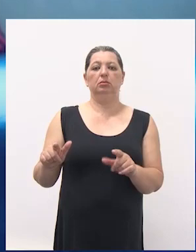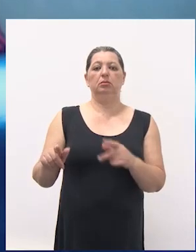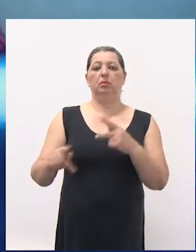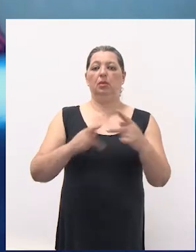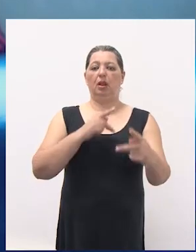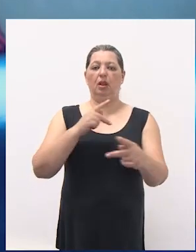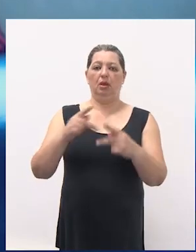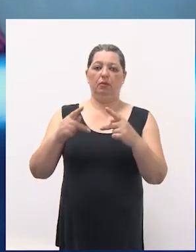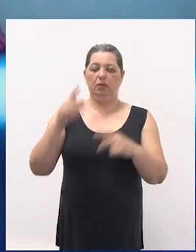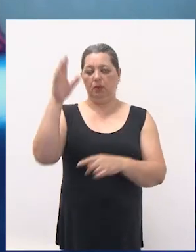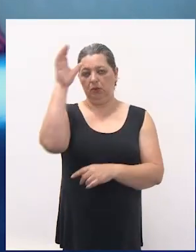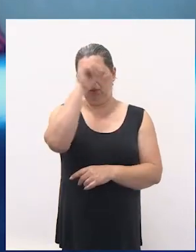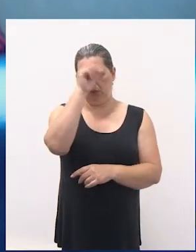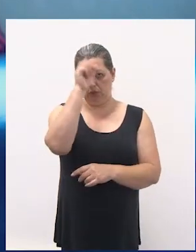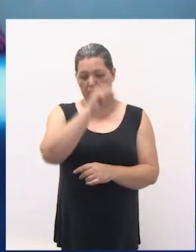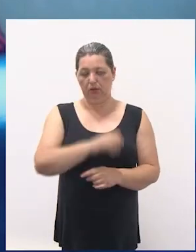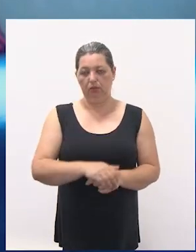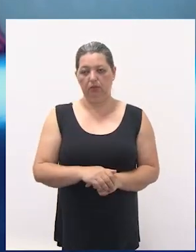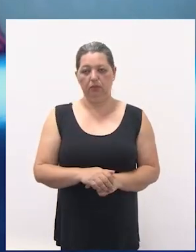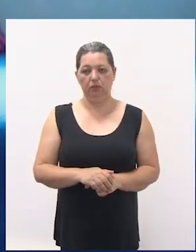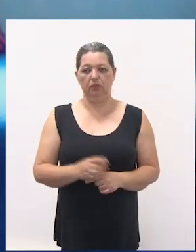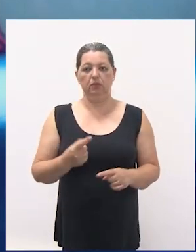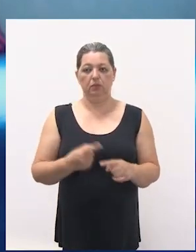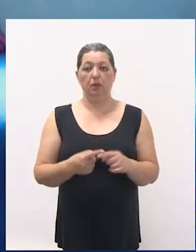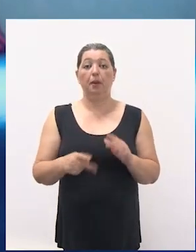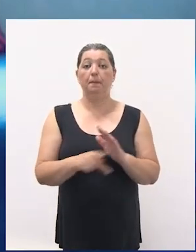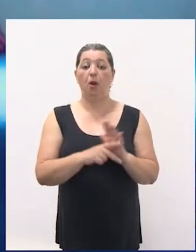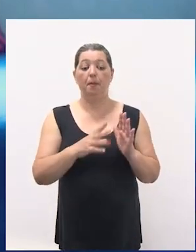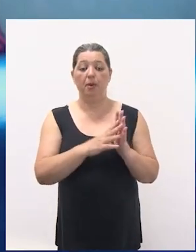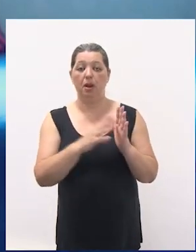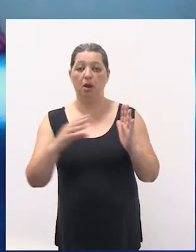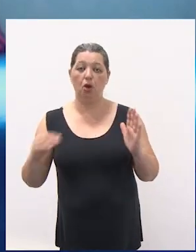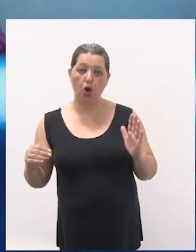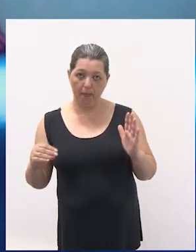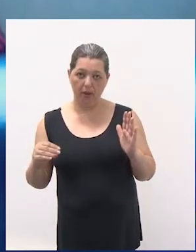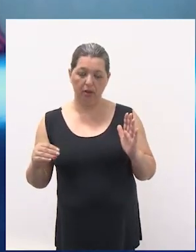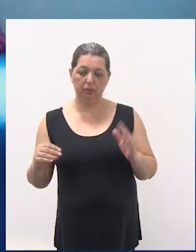plataformas de aprendizagem, que é essa questão da cópia. É como se a gente